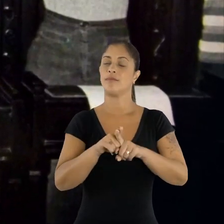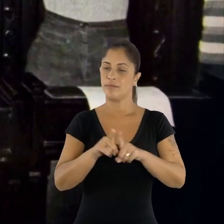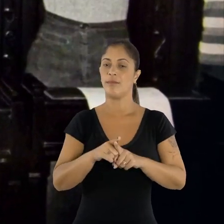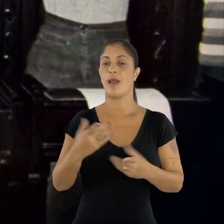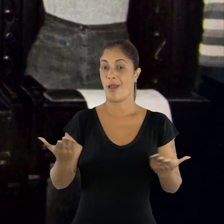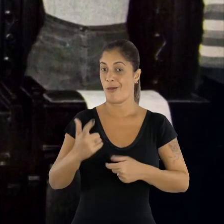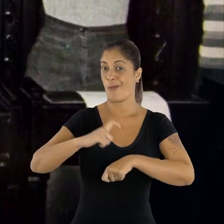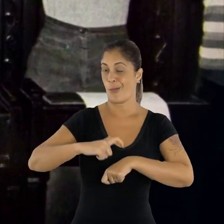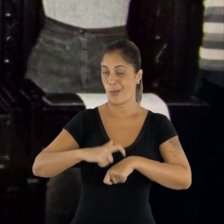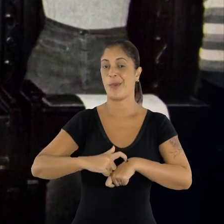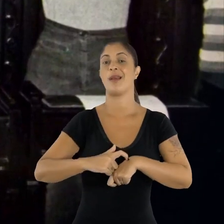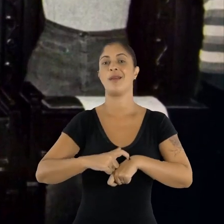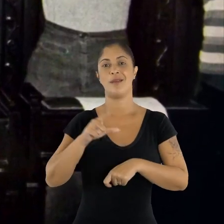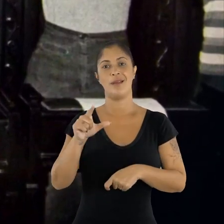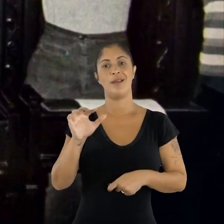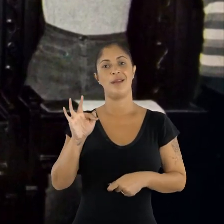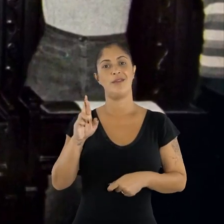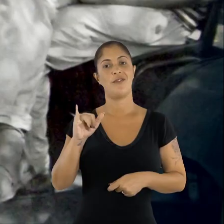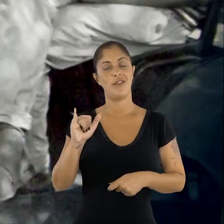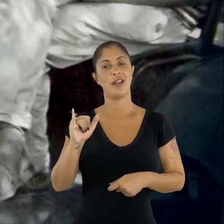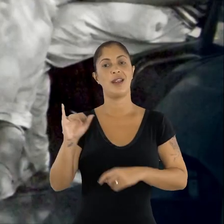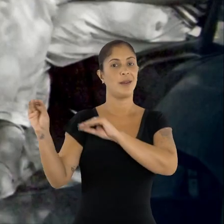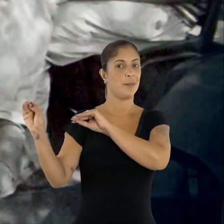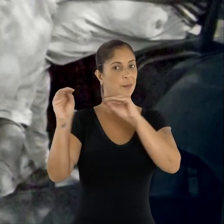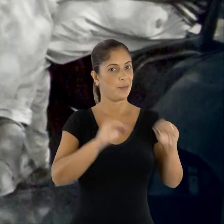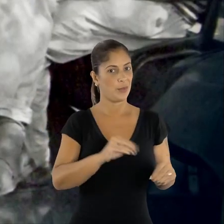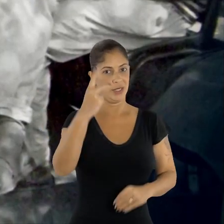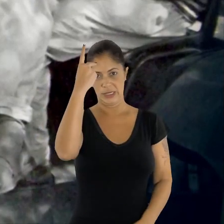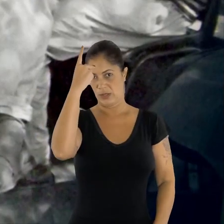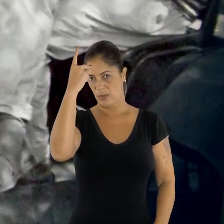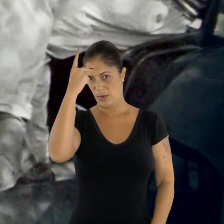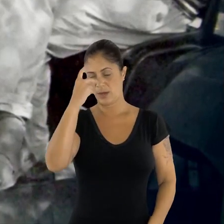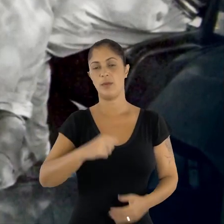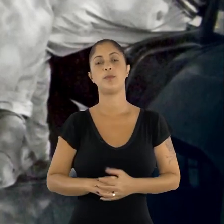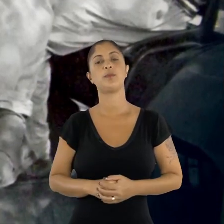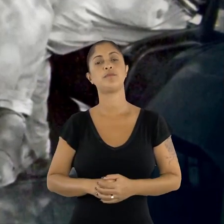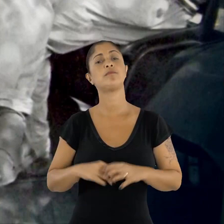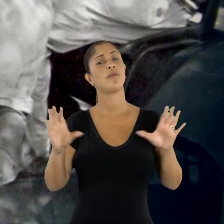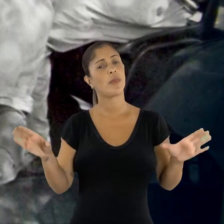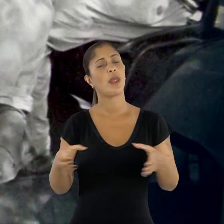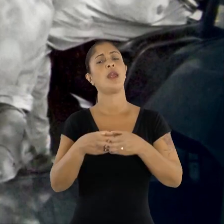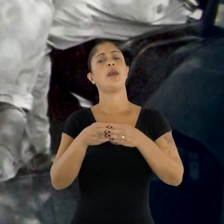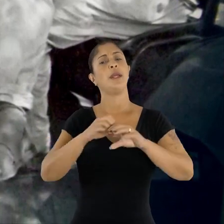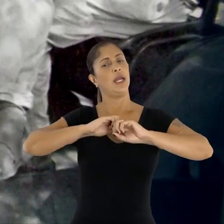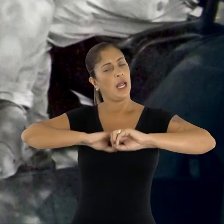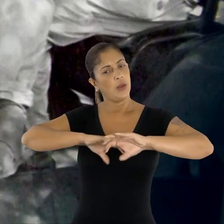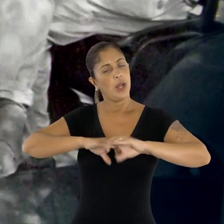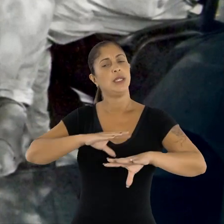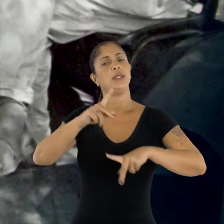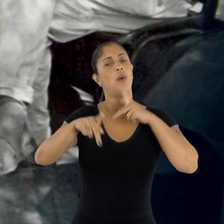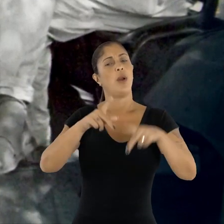CEPIS, e foi o momento em que o Beto resolve mudar para São Paulo. E constituímos uma equipe de